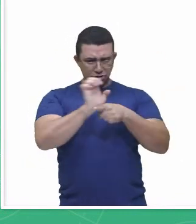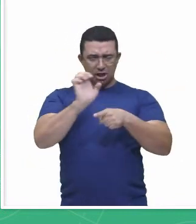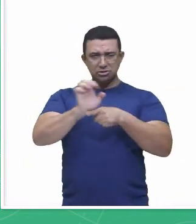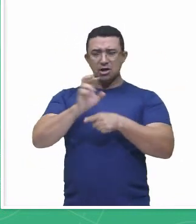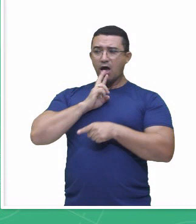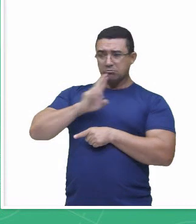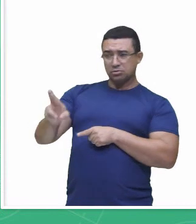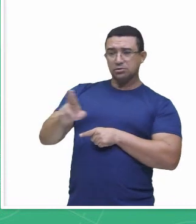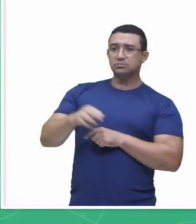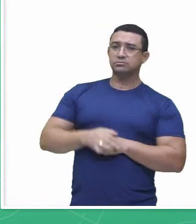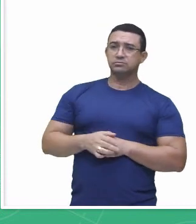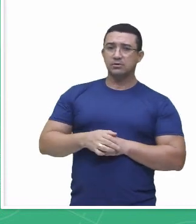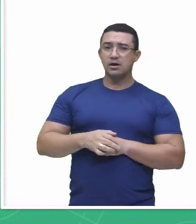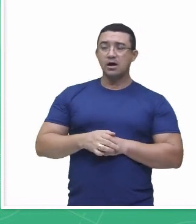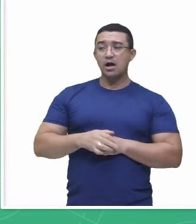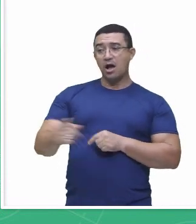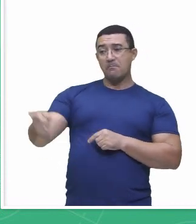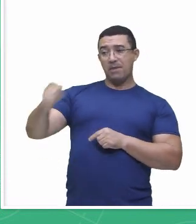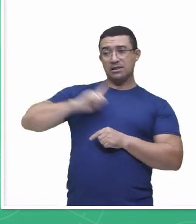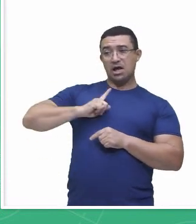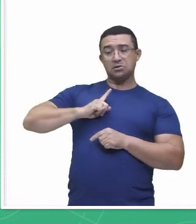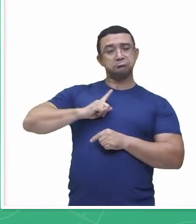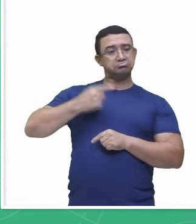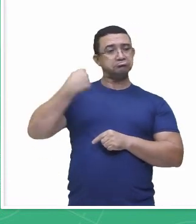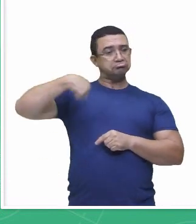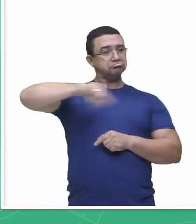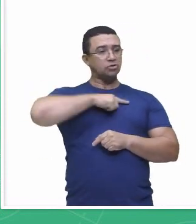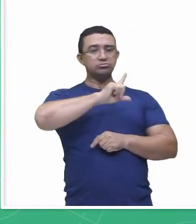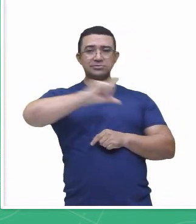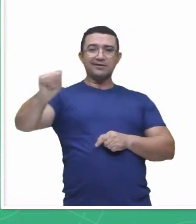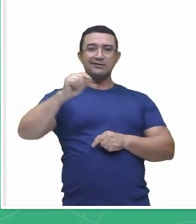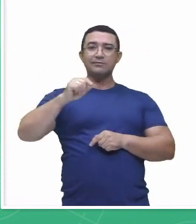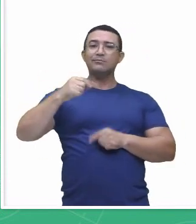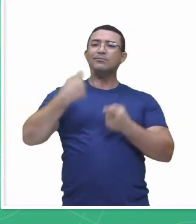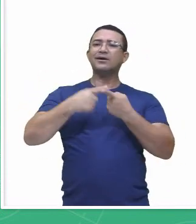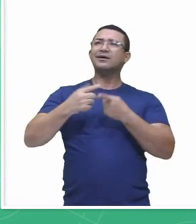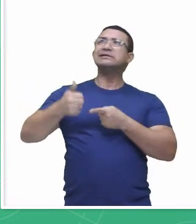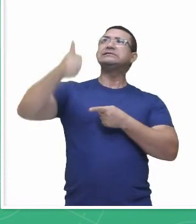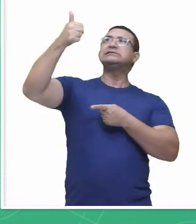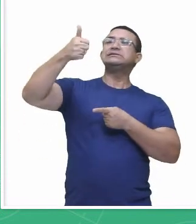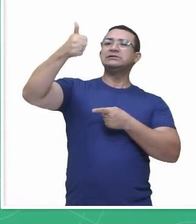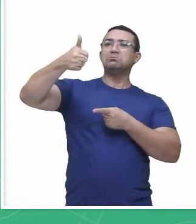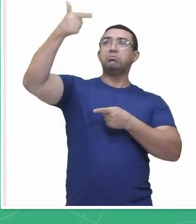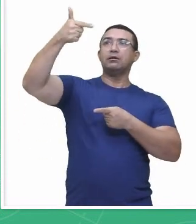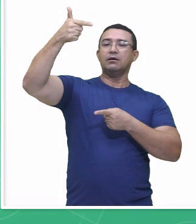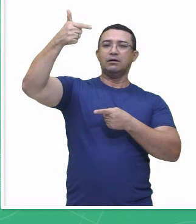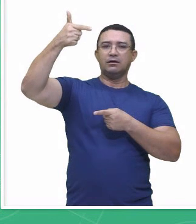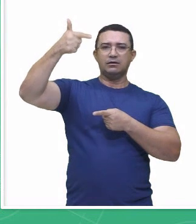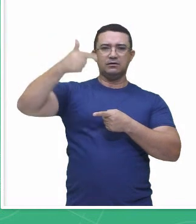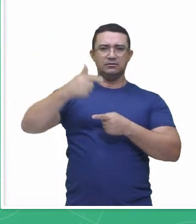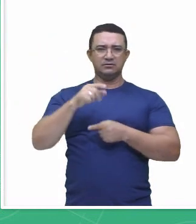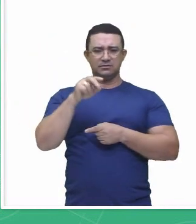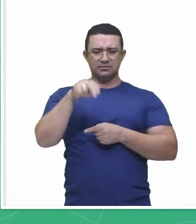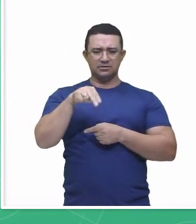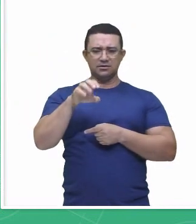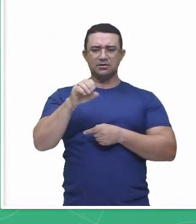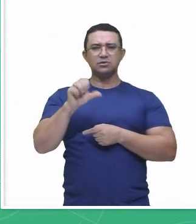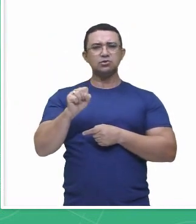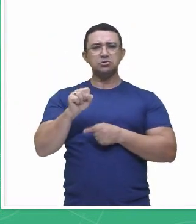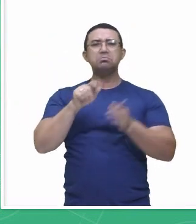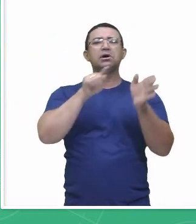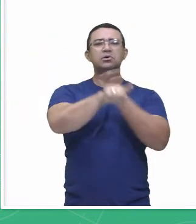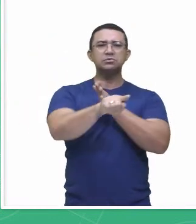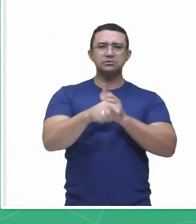responderam, mandaram-nos sair, estávamos no andar de cima. Então, sobre esse nos aqui,